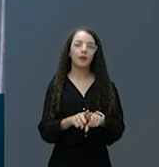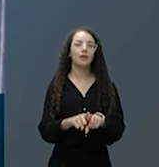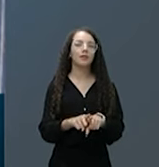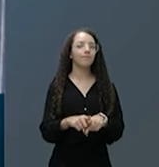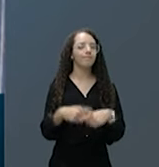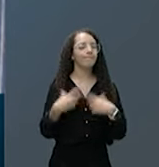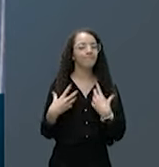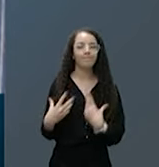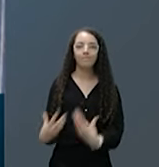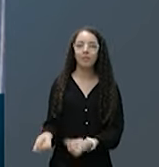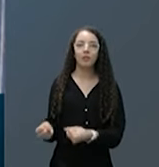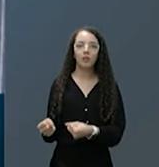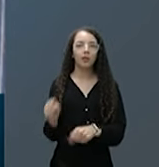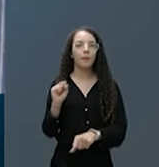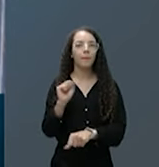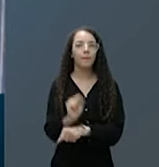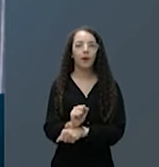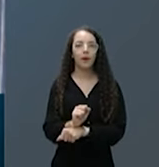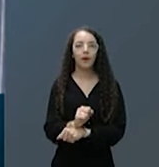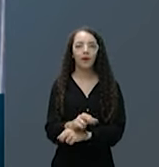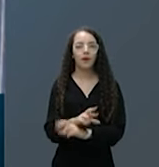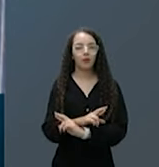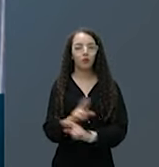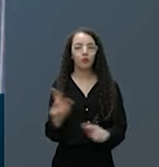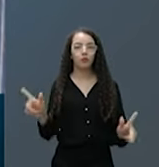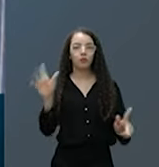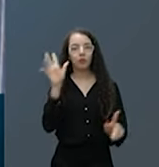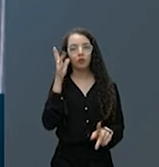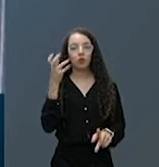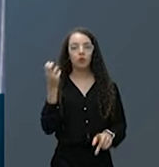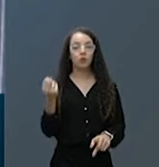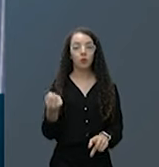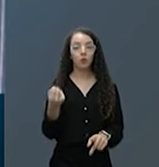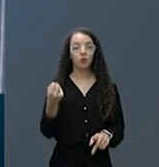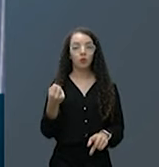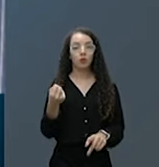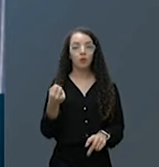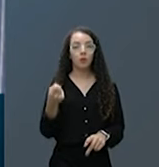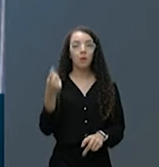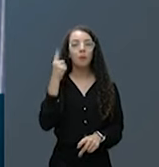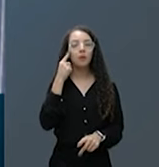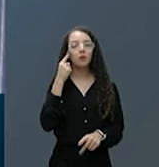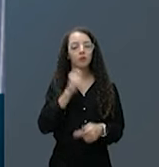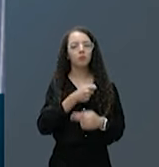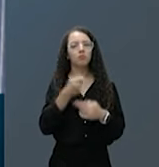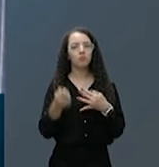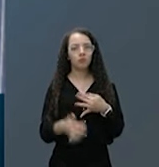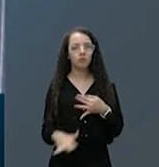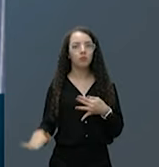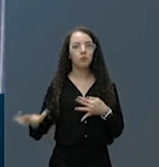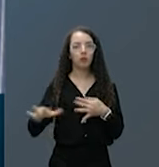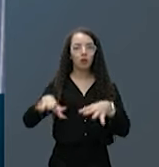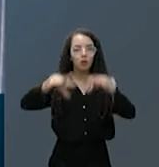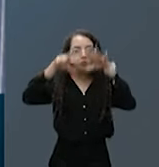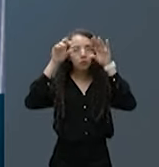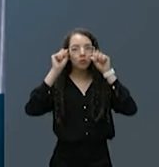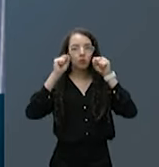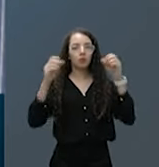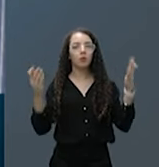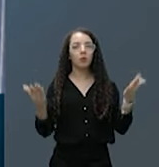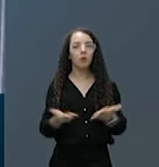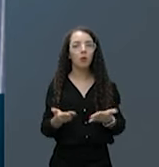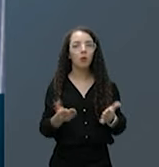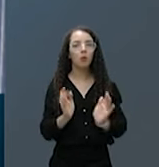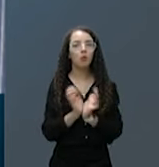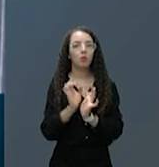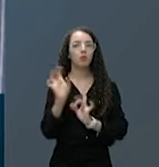os embargos de divergência, na medida em que a consolidada jurisprudência desta Corte foi corretamente